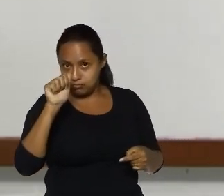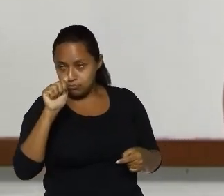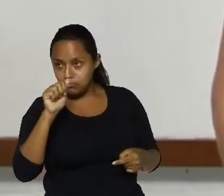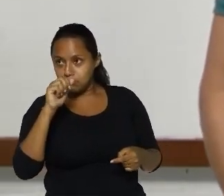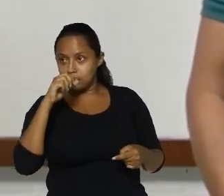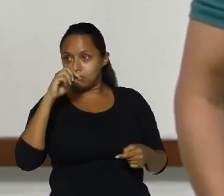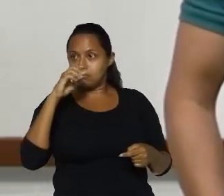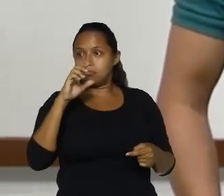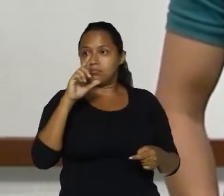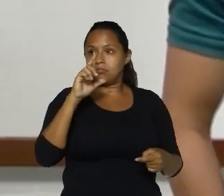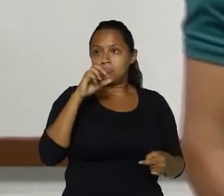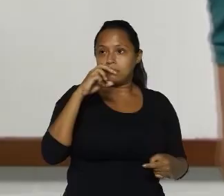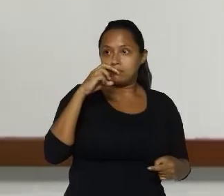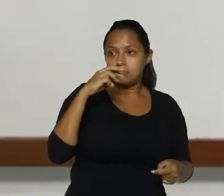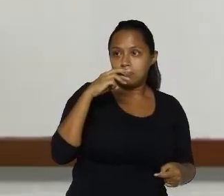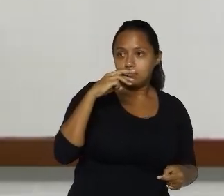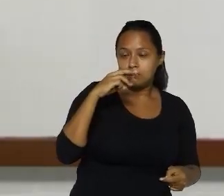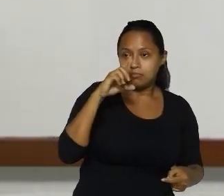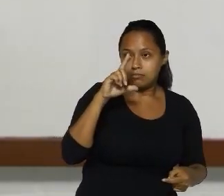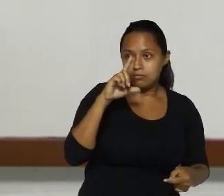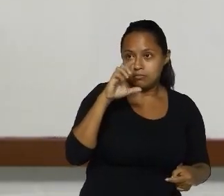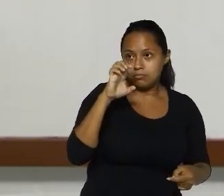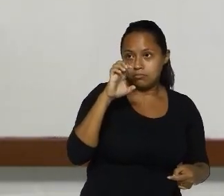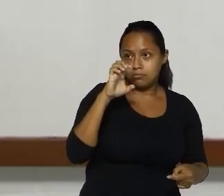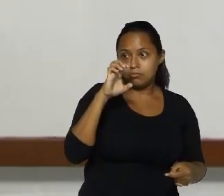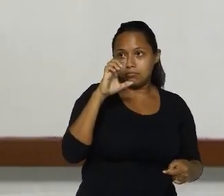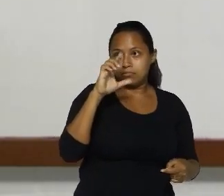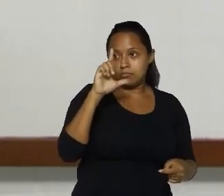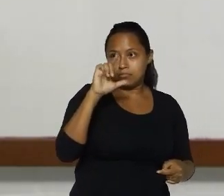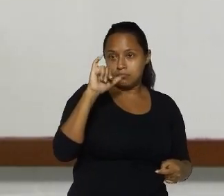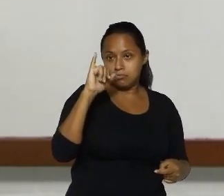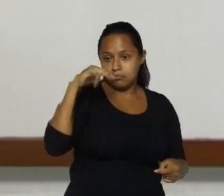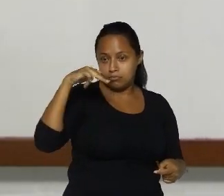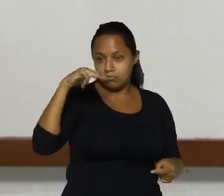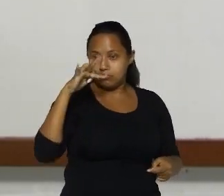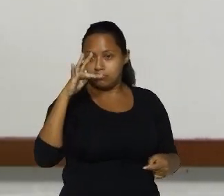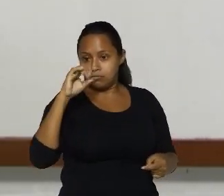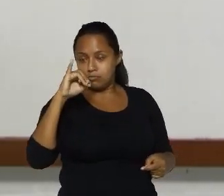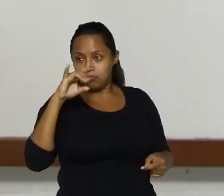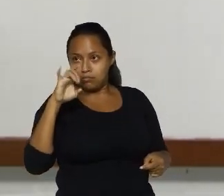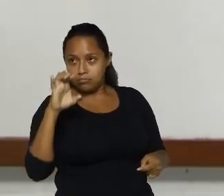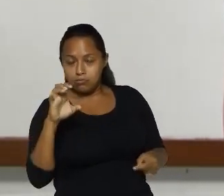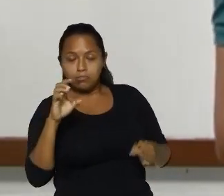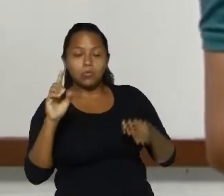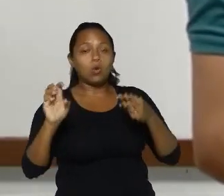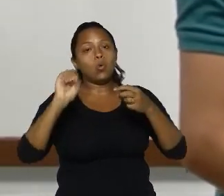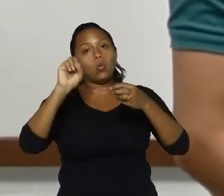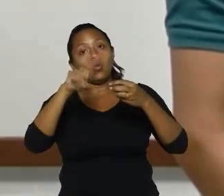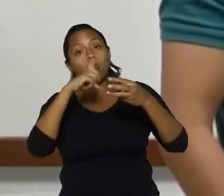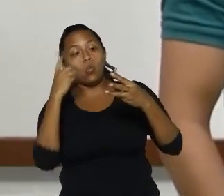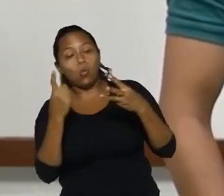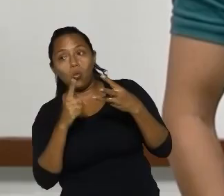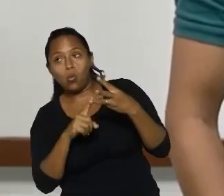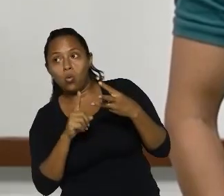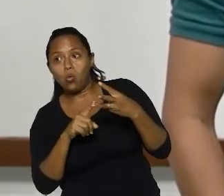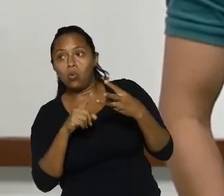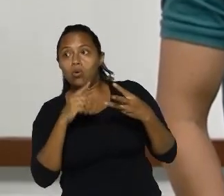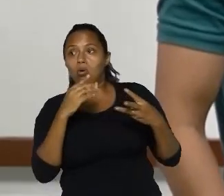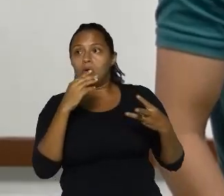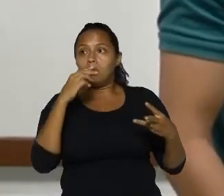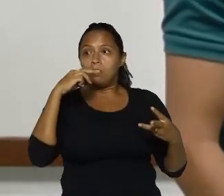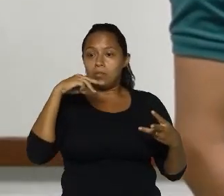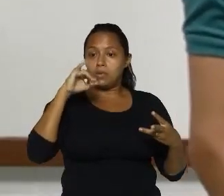linfócito B, linfócito T. Ou então essa célula-mãe, ela vai formar a célula mieloide. Essa